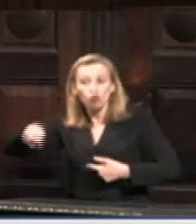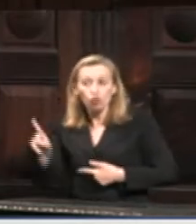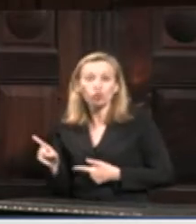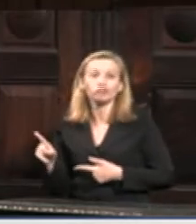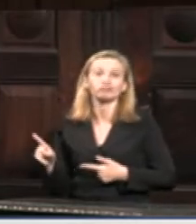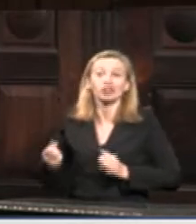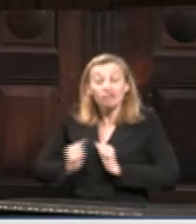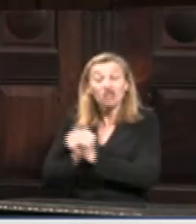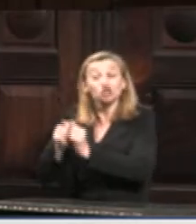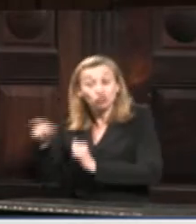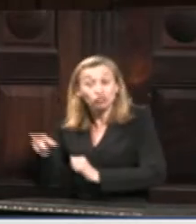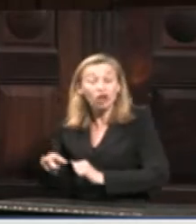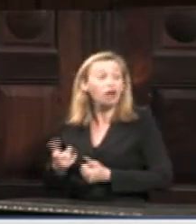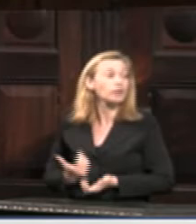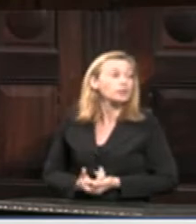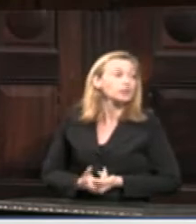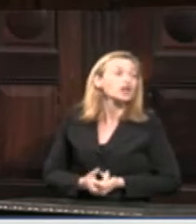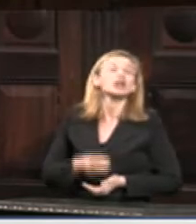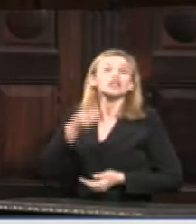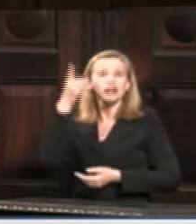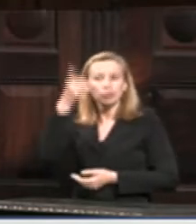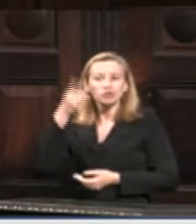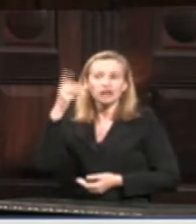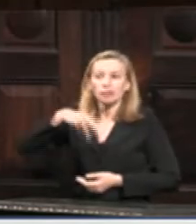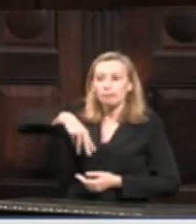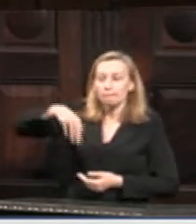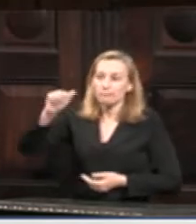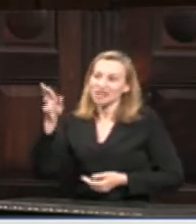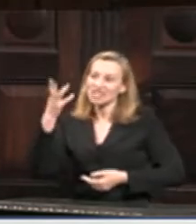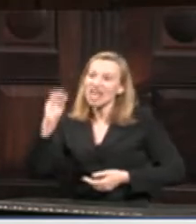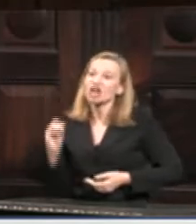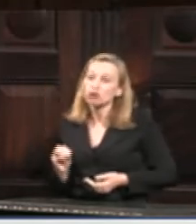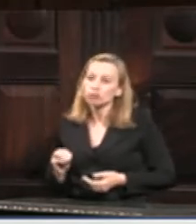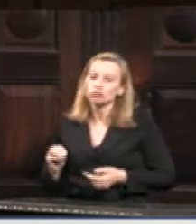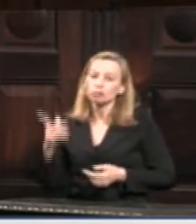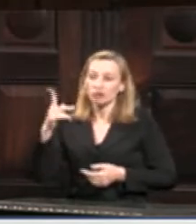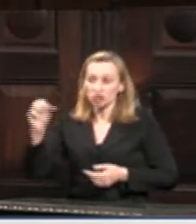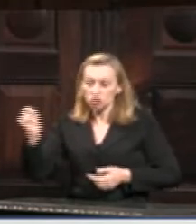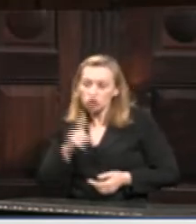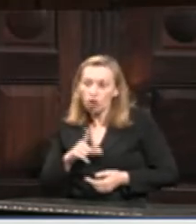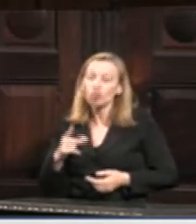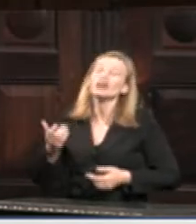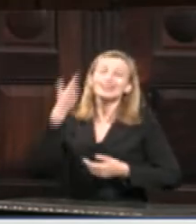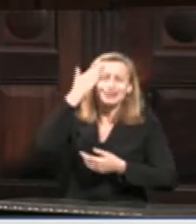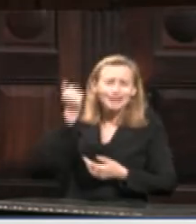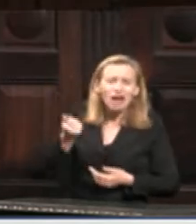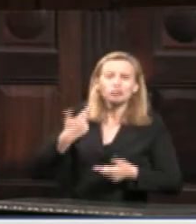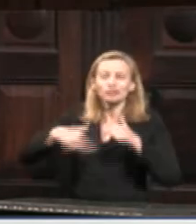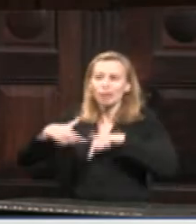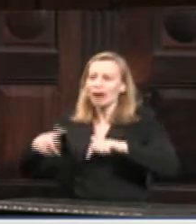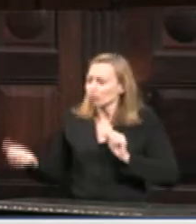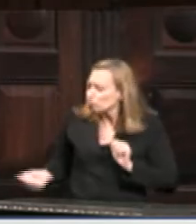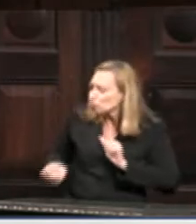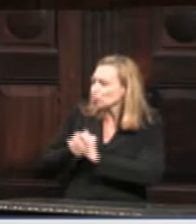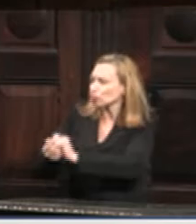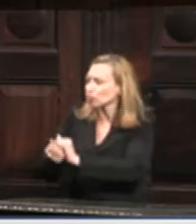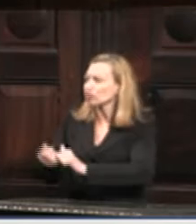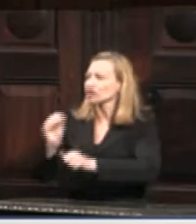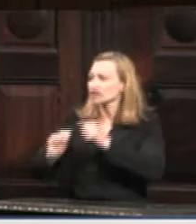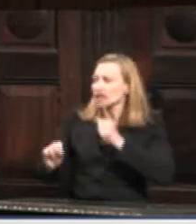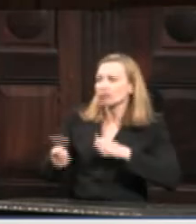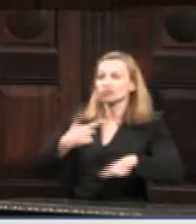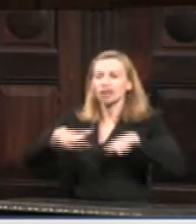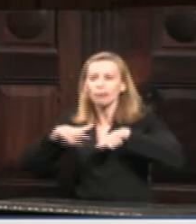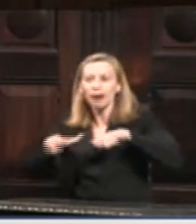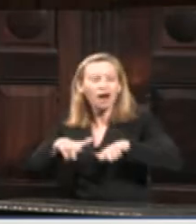CPI das milícias. O deputado Marcelo Freixo sabe aqui o trabalho que fizemos conjunto na CPI das milícias, o